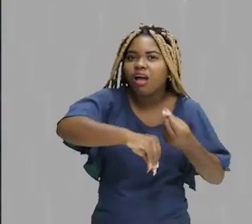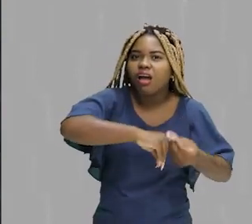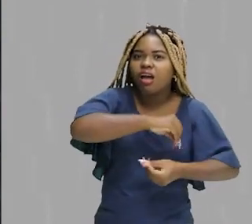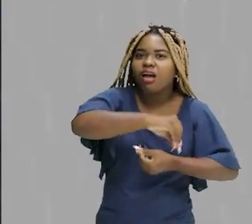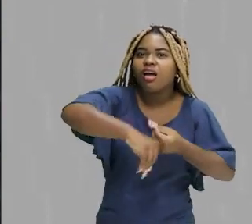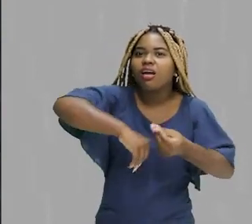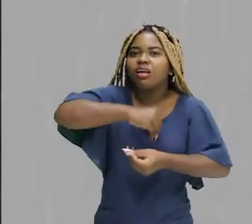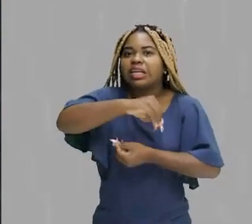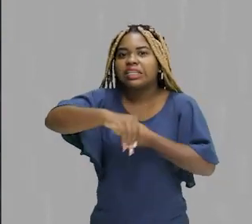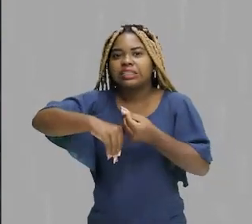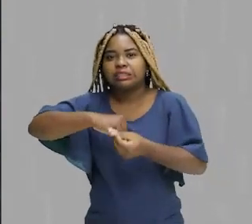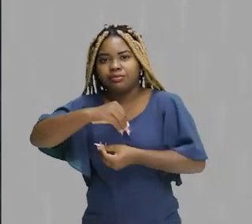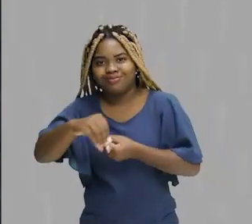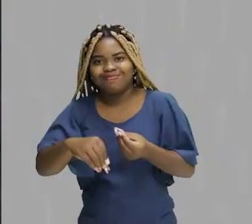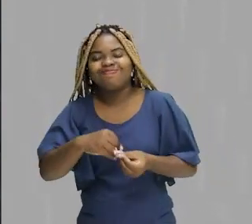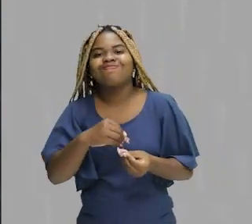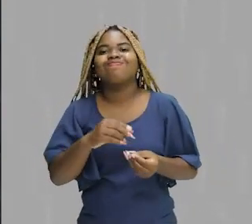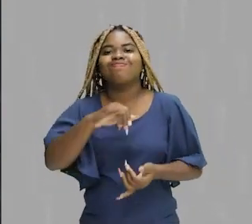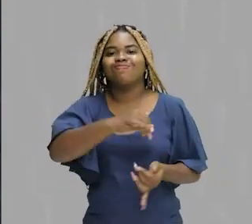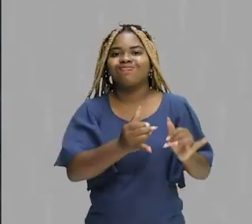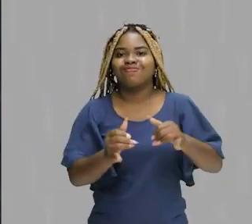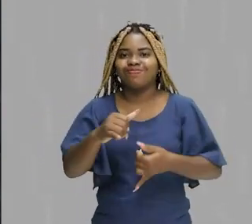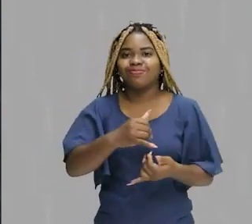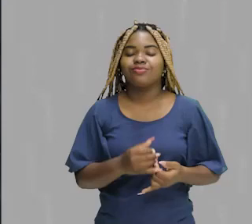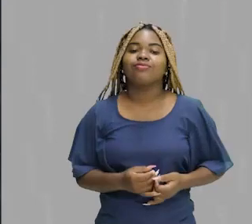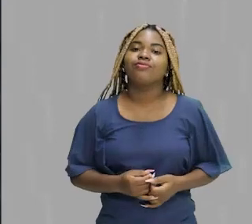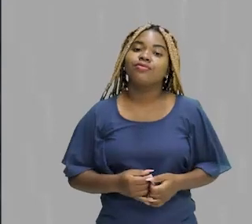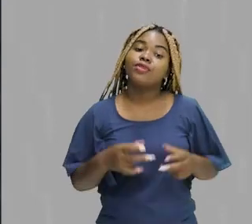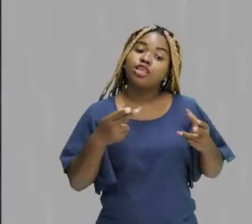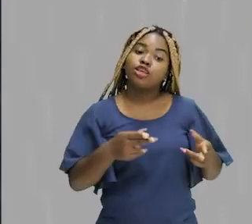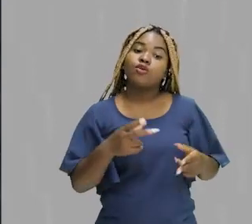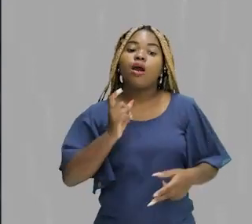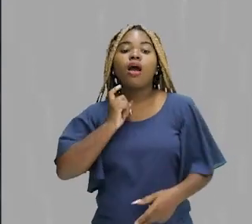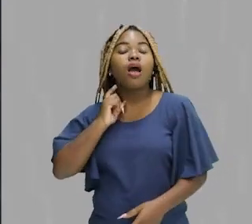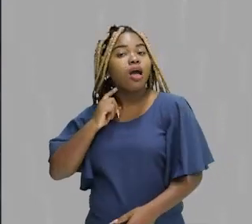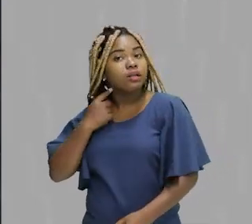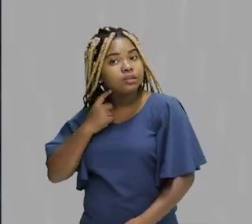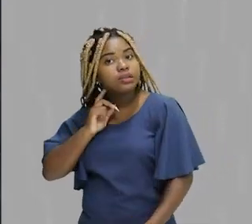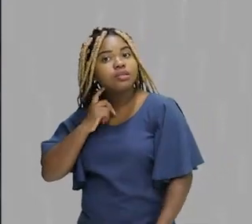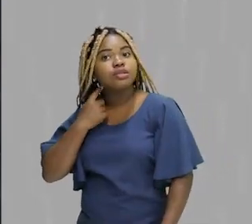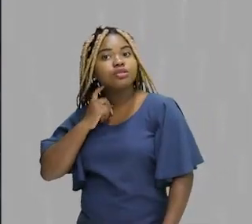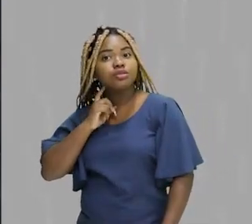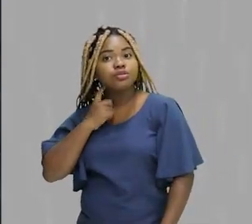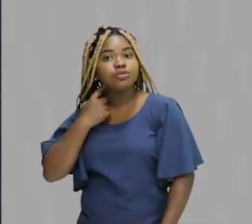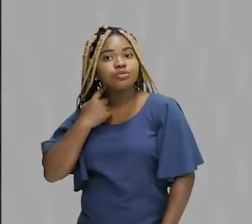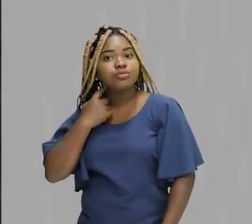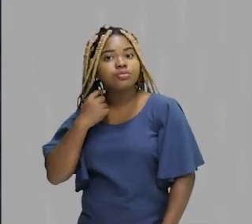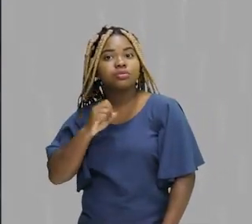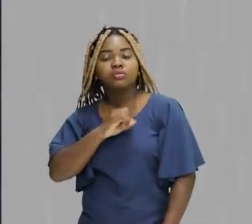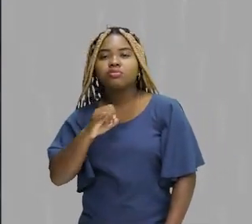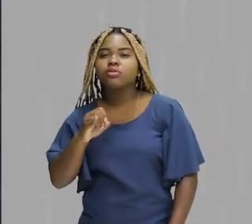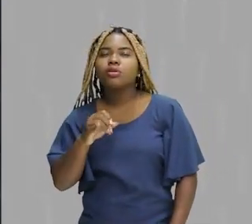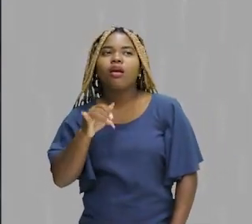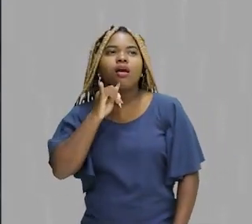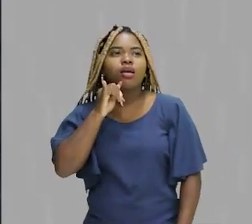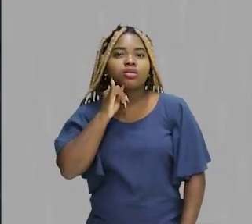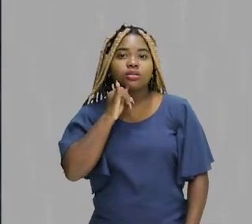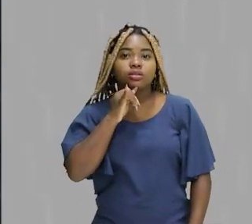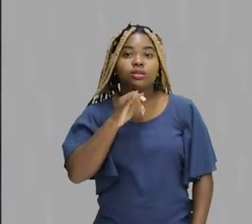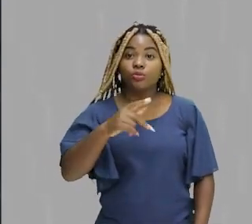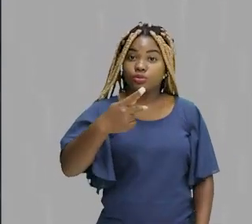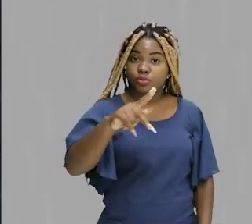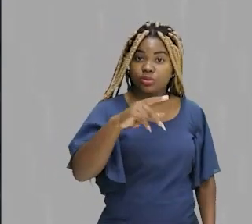Assim como também no lixo, né? Se você no seu lixo, né? Se ali